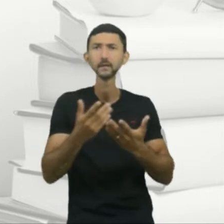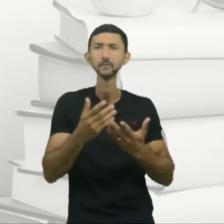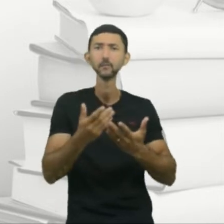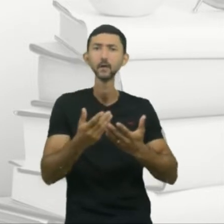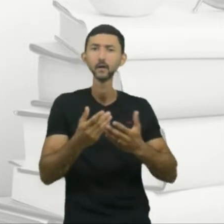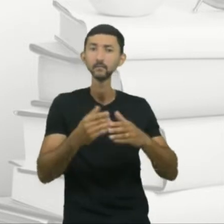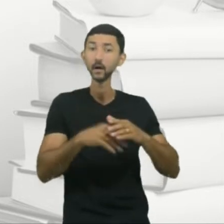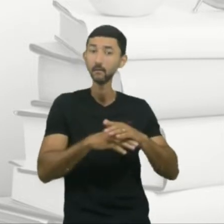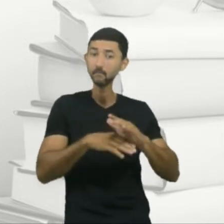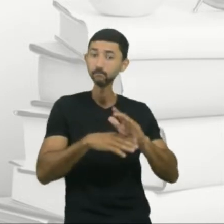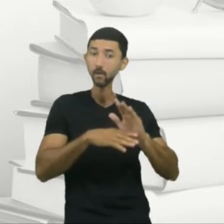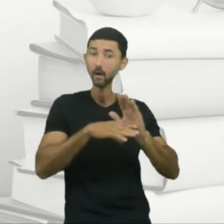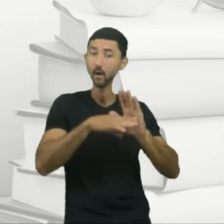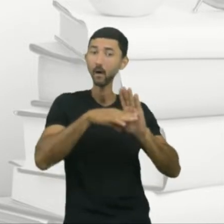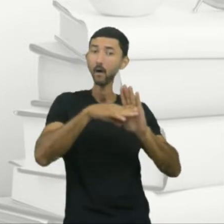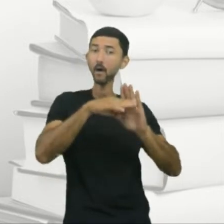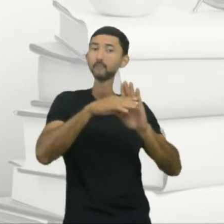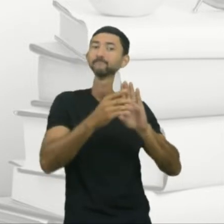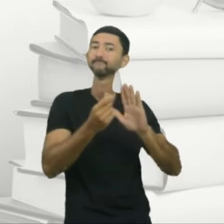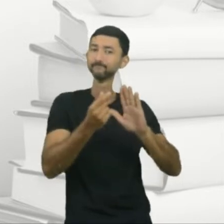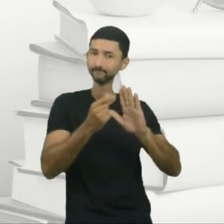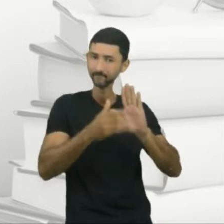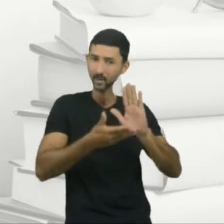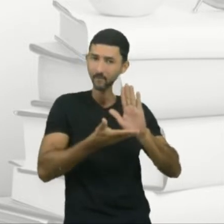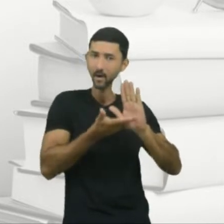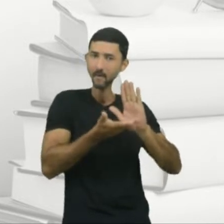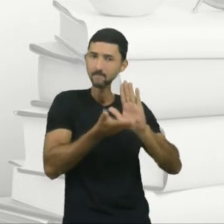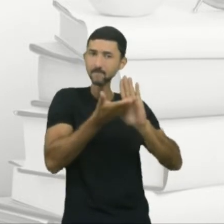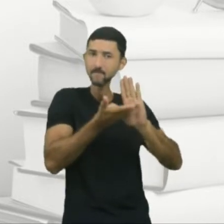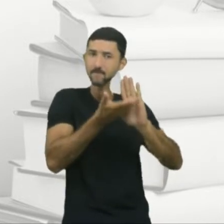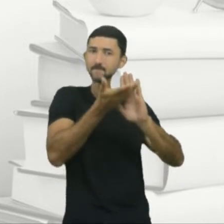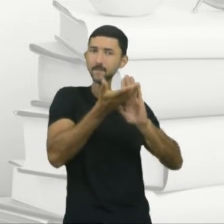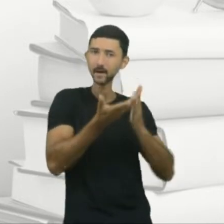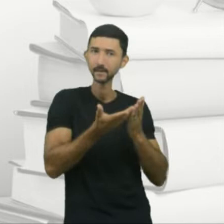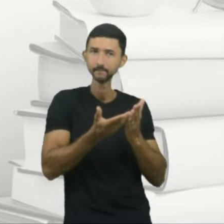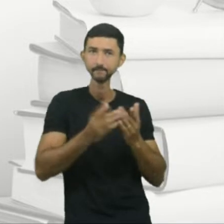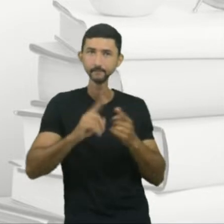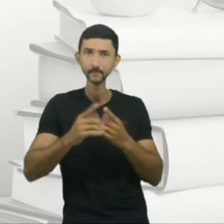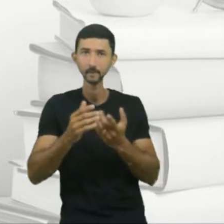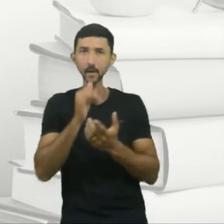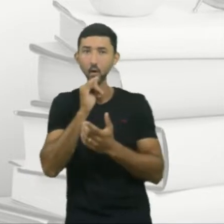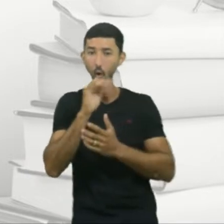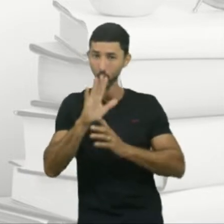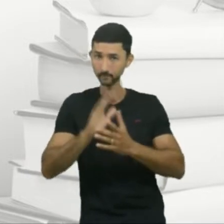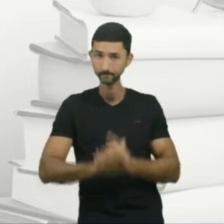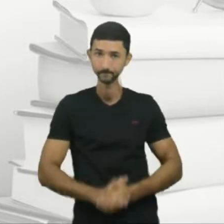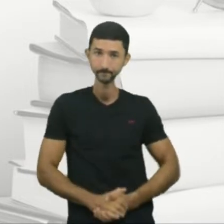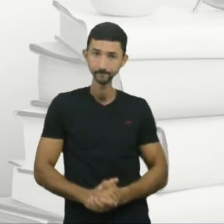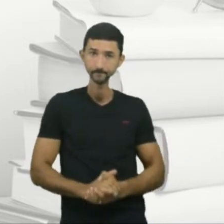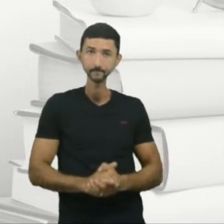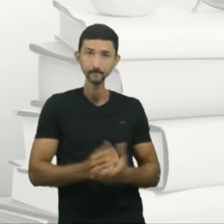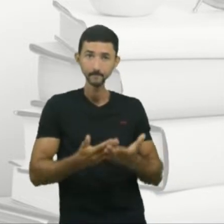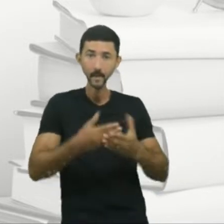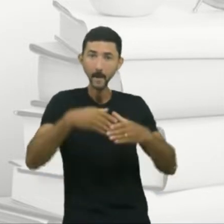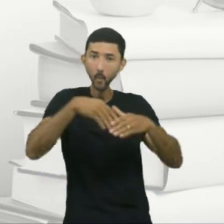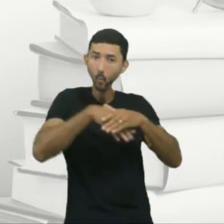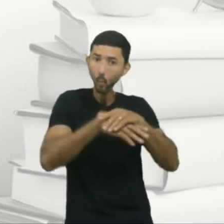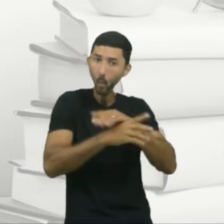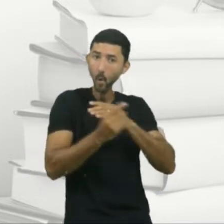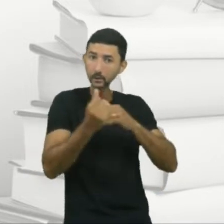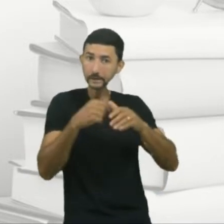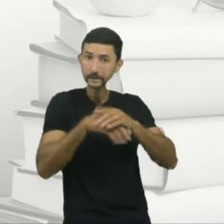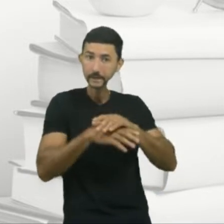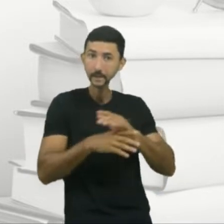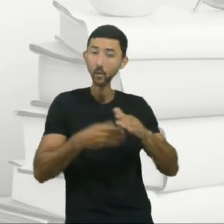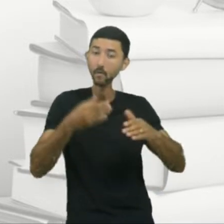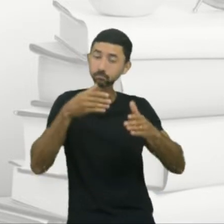tem rentabilidade, tá? E eu trago uma informação adicional. Leiam lá. A caderneta de poupança é